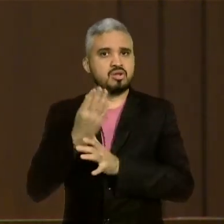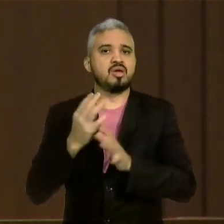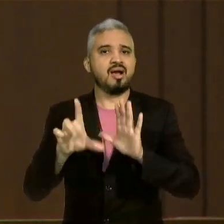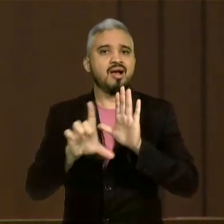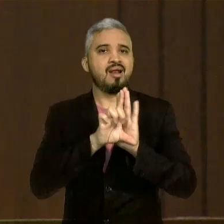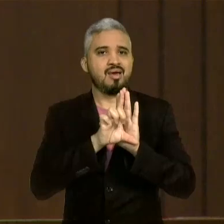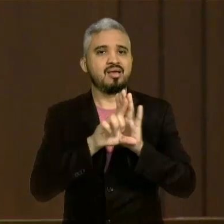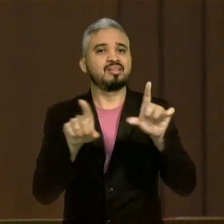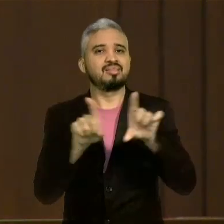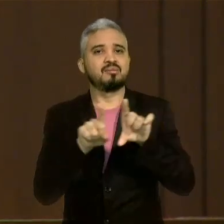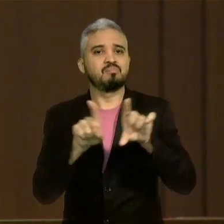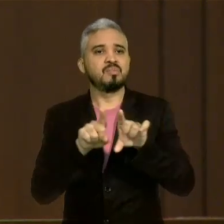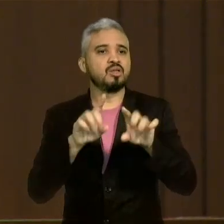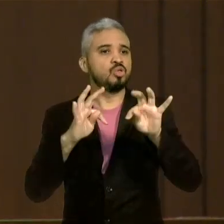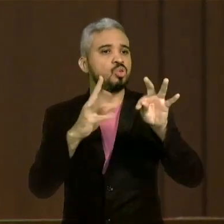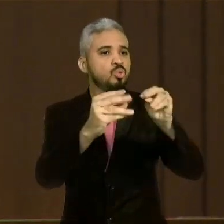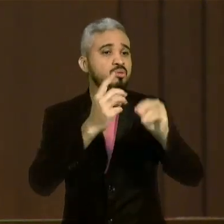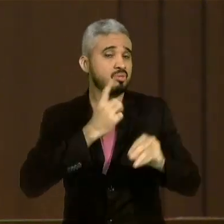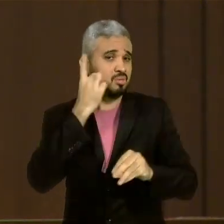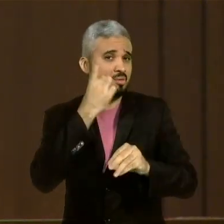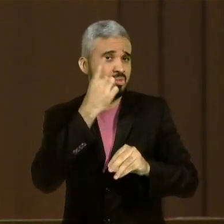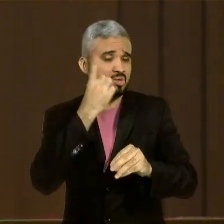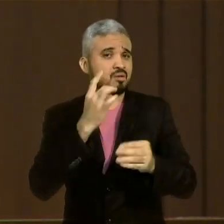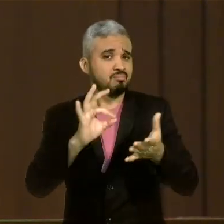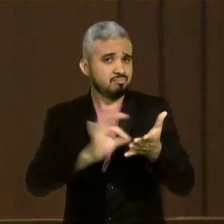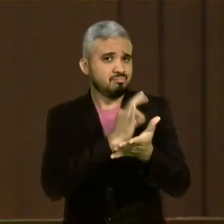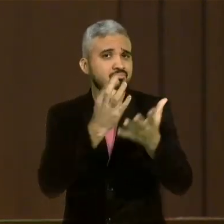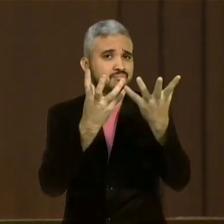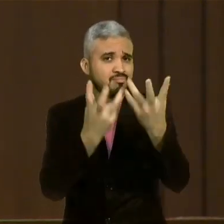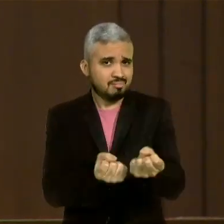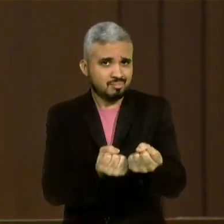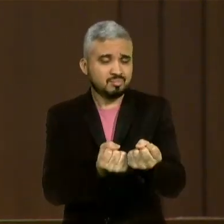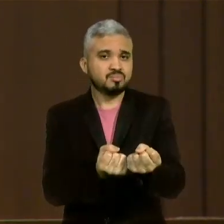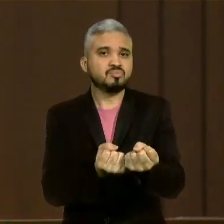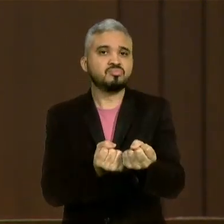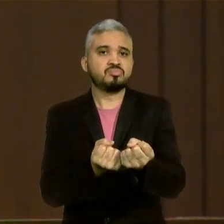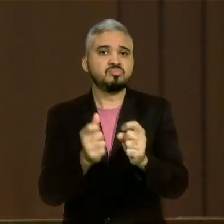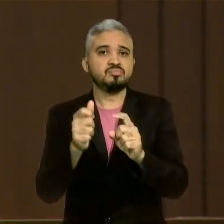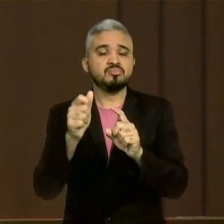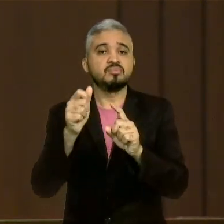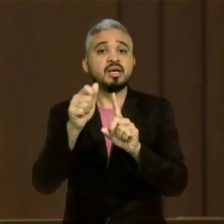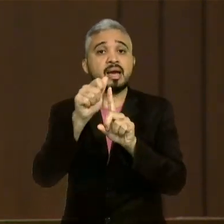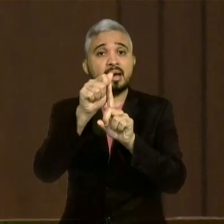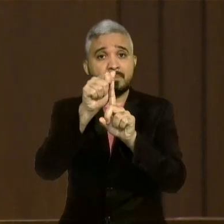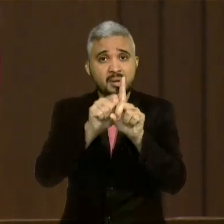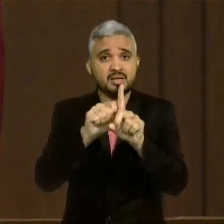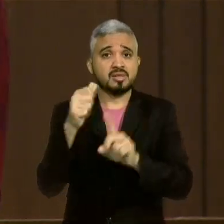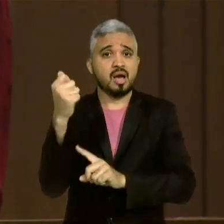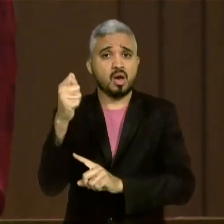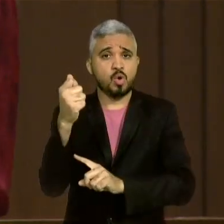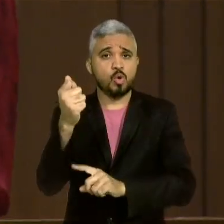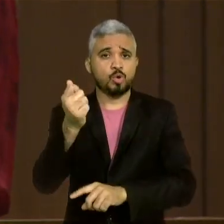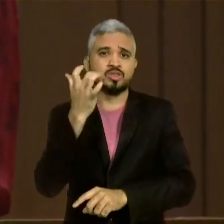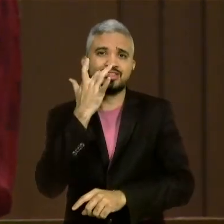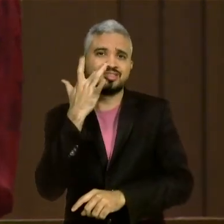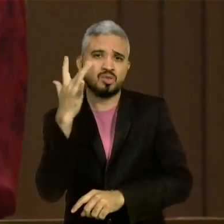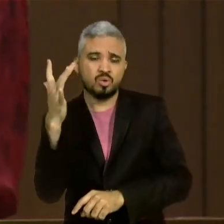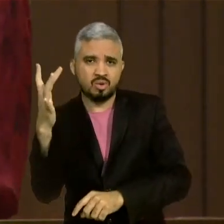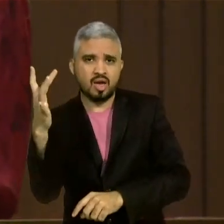ver sancionada essa lei do Agosto Dourado em 2024, aqui no nosso